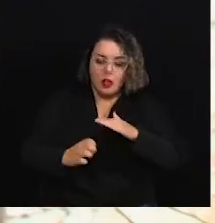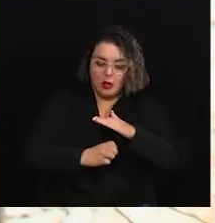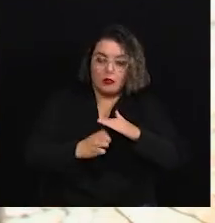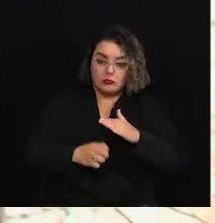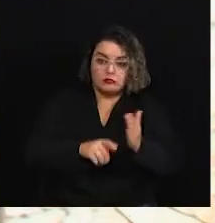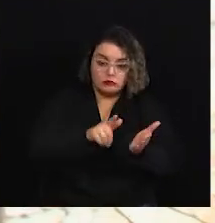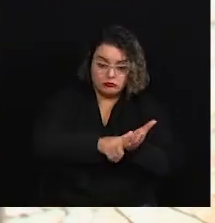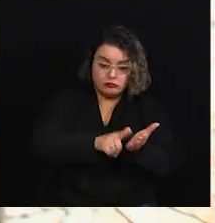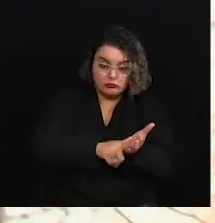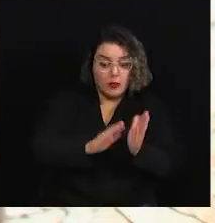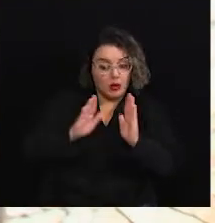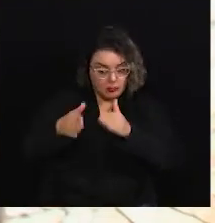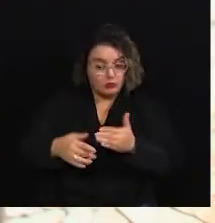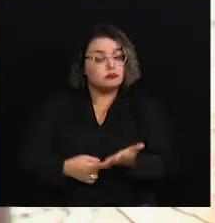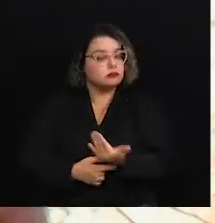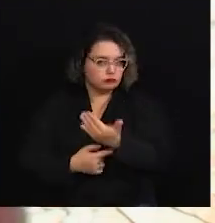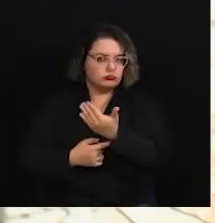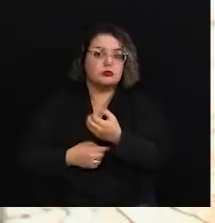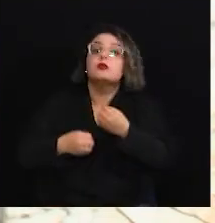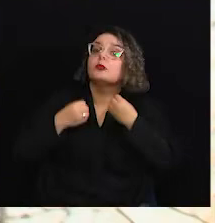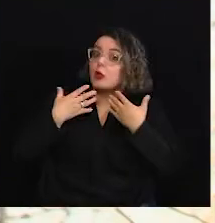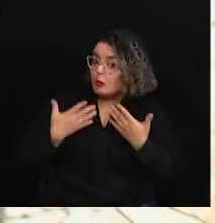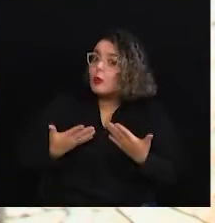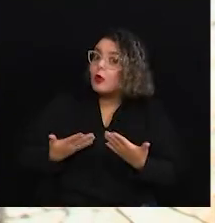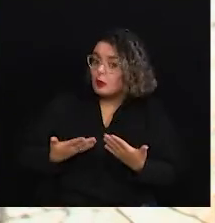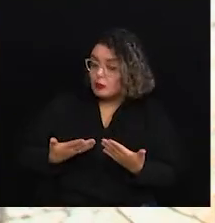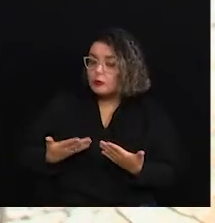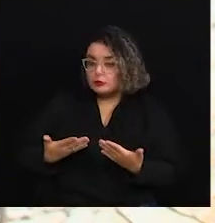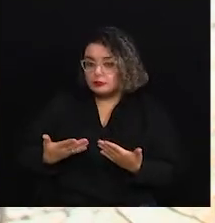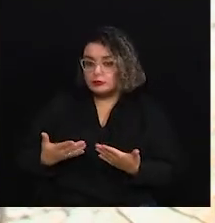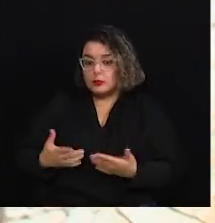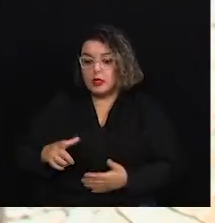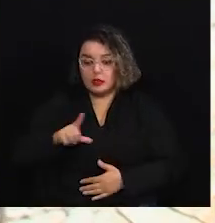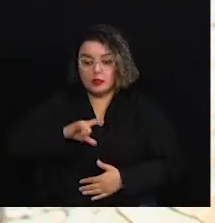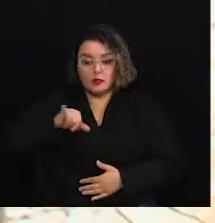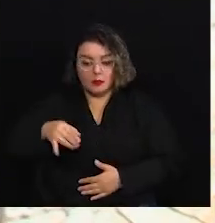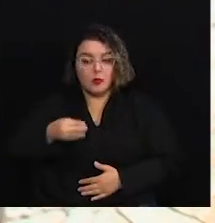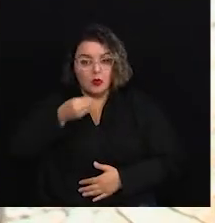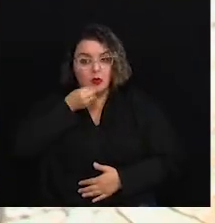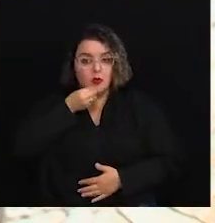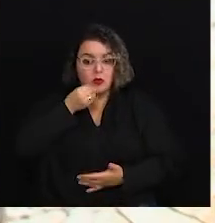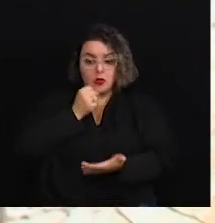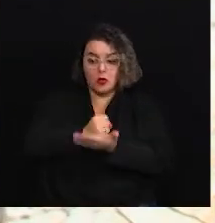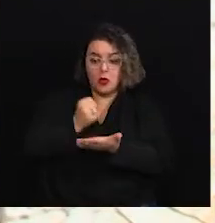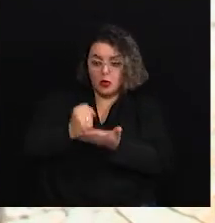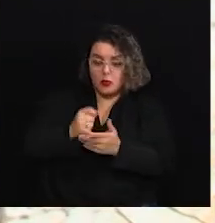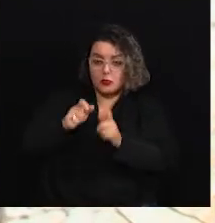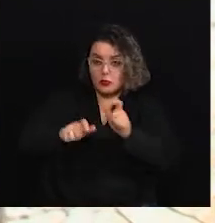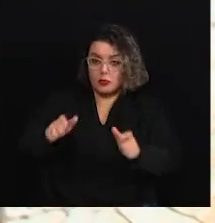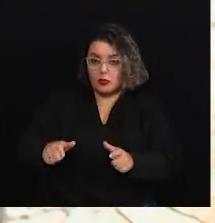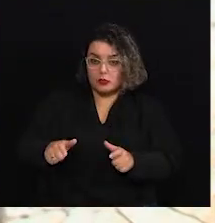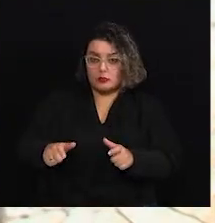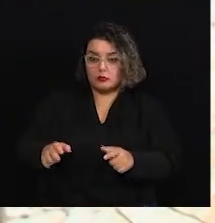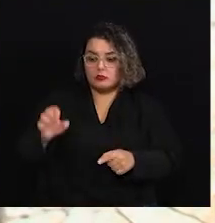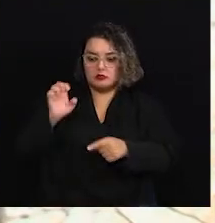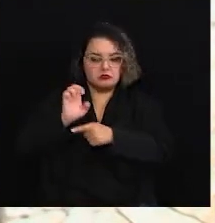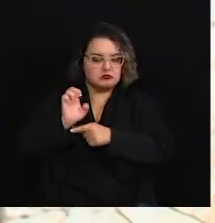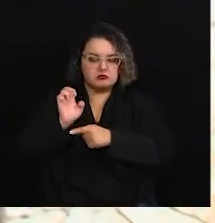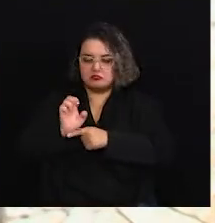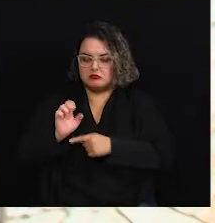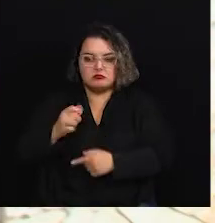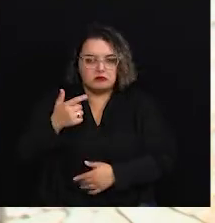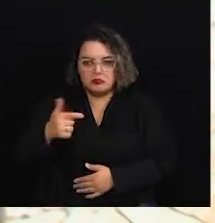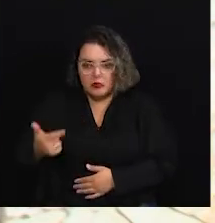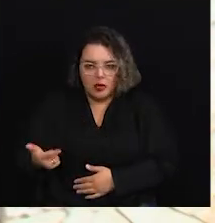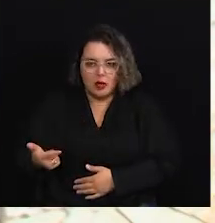então as empresas saindo muito do papel para a tecnologia, então isso foi muito bom. Nos trouxe uma oportunidade de ter contratações de pessoas que nem no estado de São